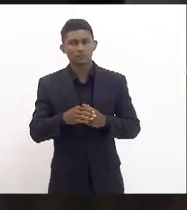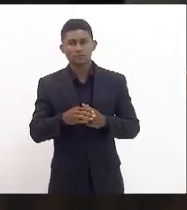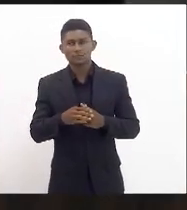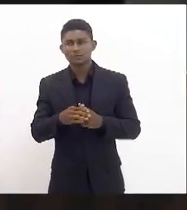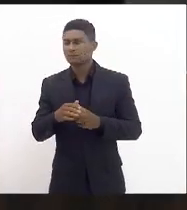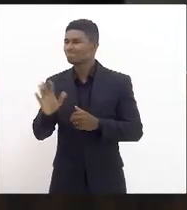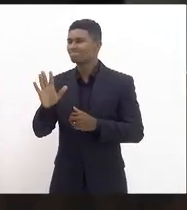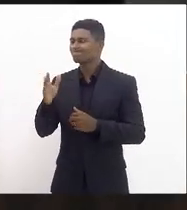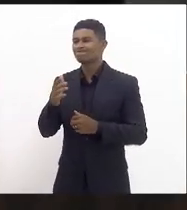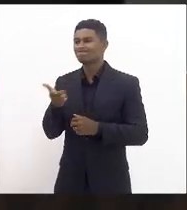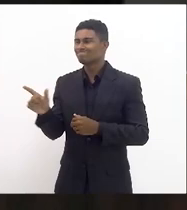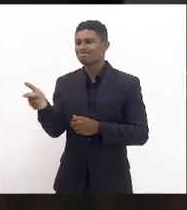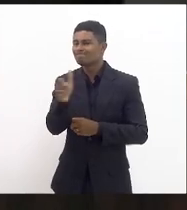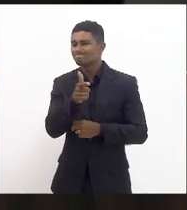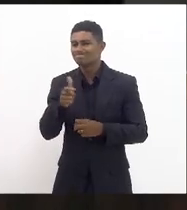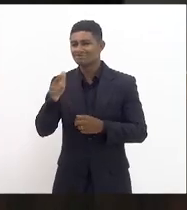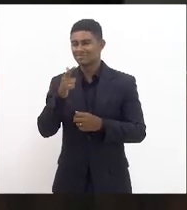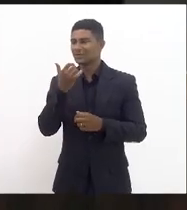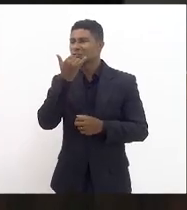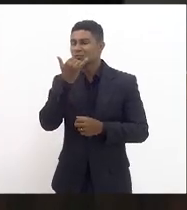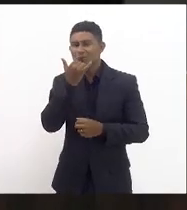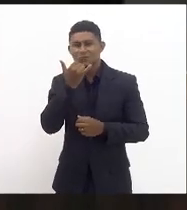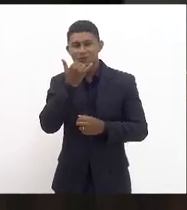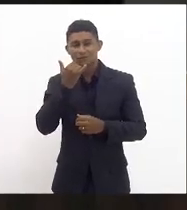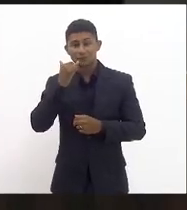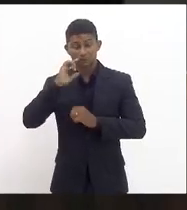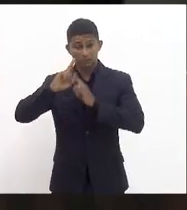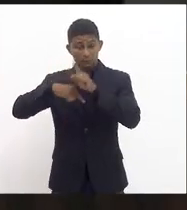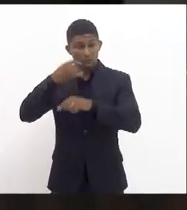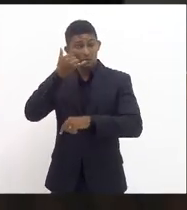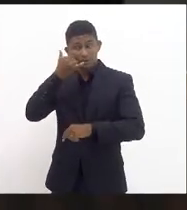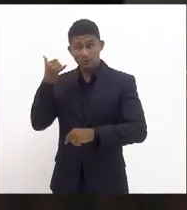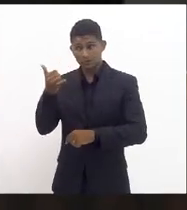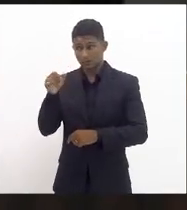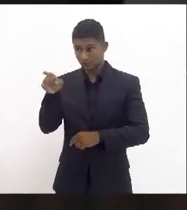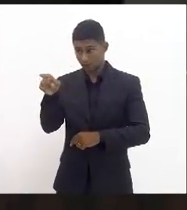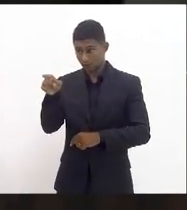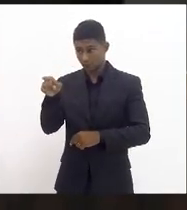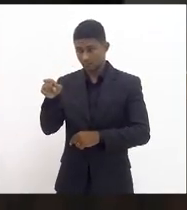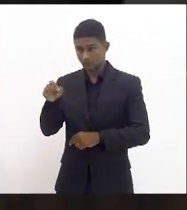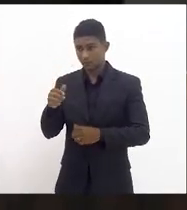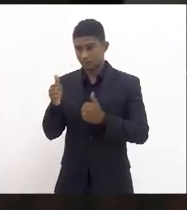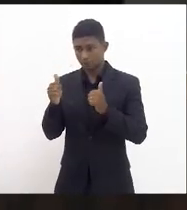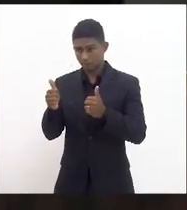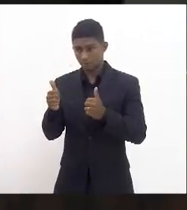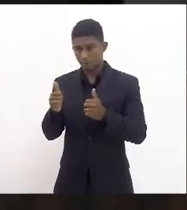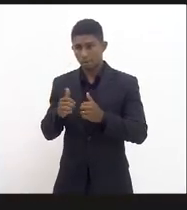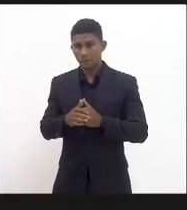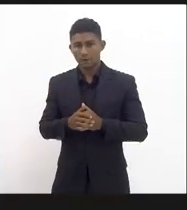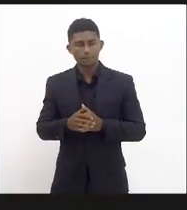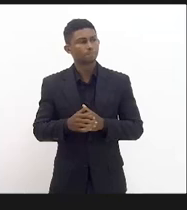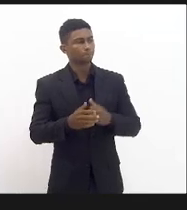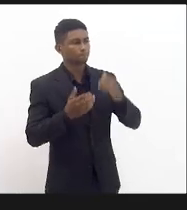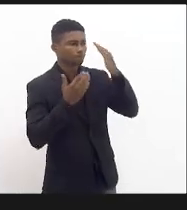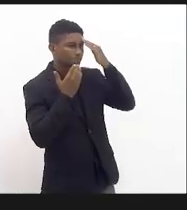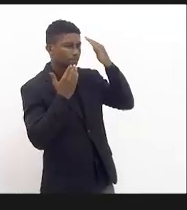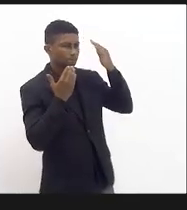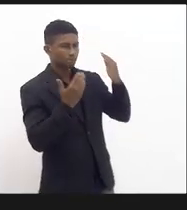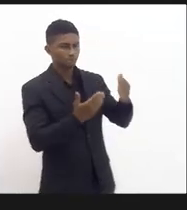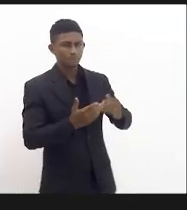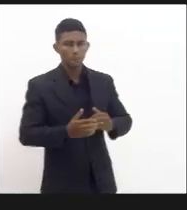tenho. Não cobrei do Márcio. Eu ligo mais tarde um pouquinho para a Vossa Excelência, tá? Deputada Mônica. Obrigada, presidente.